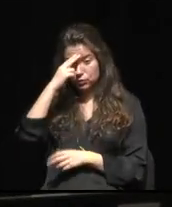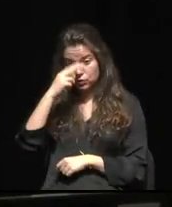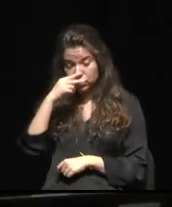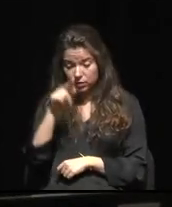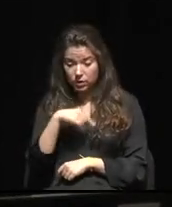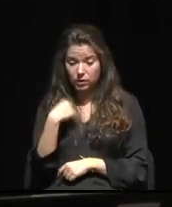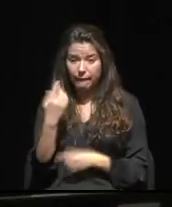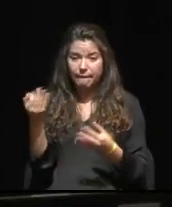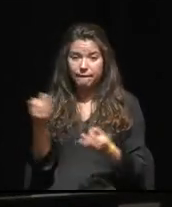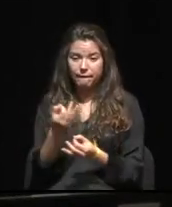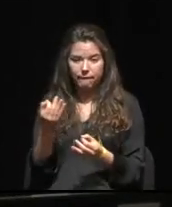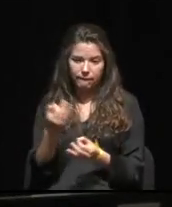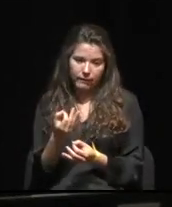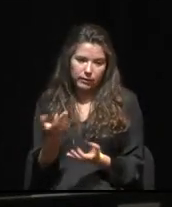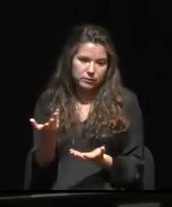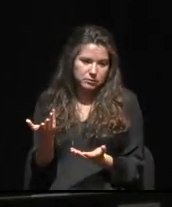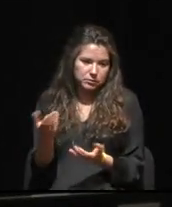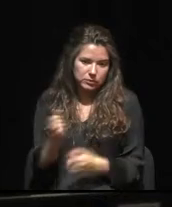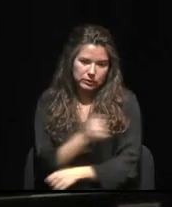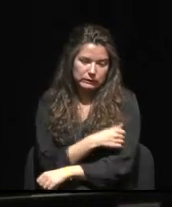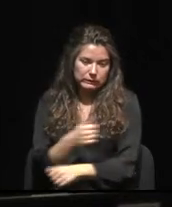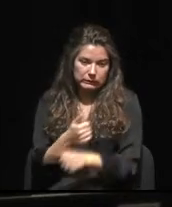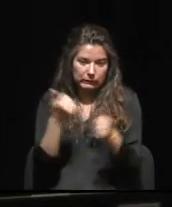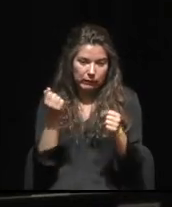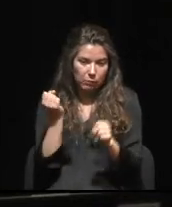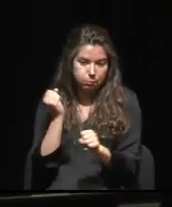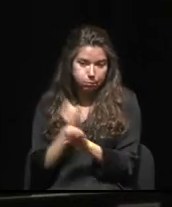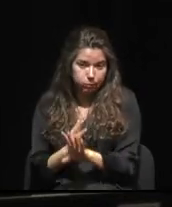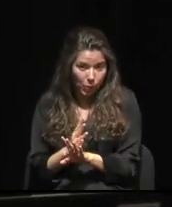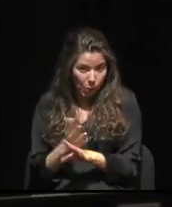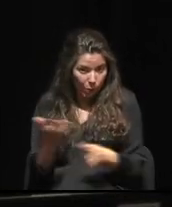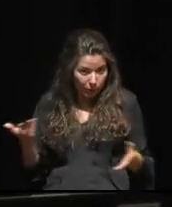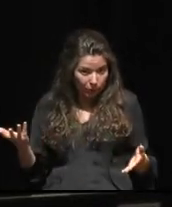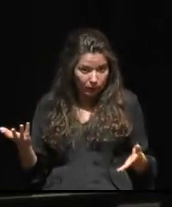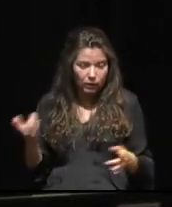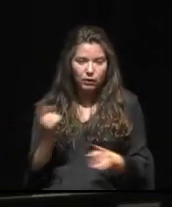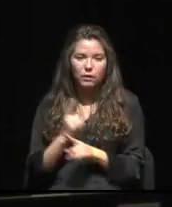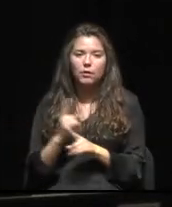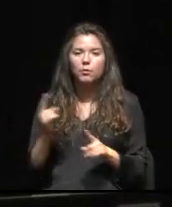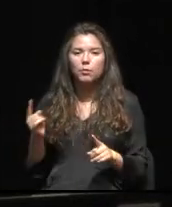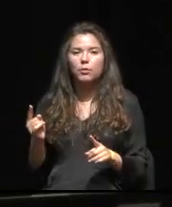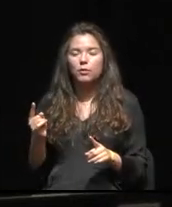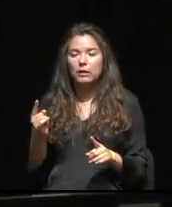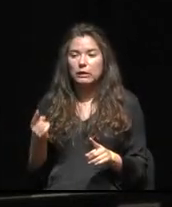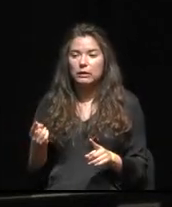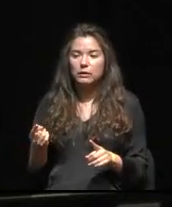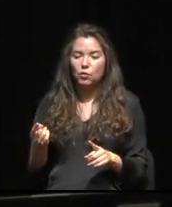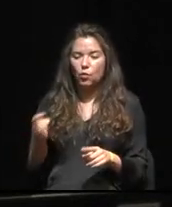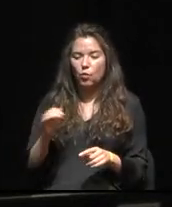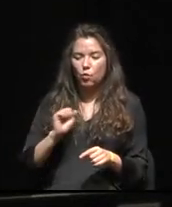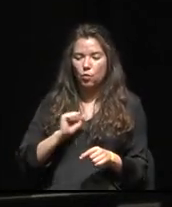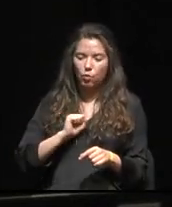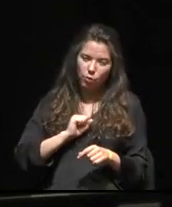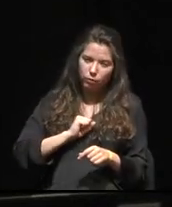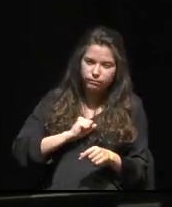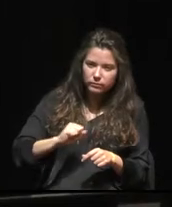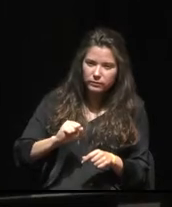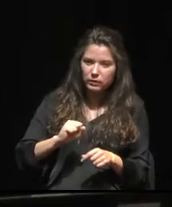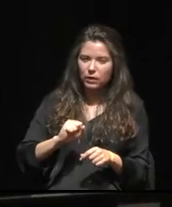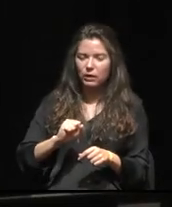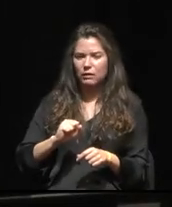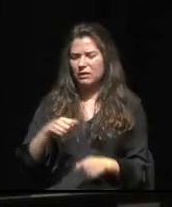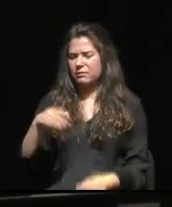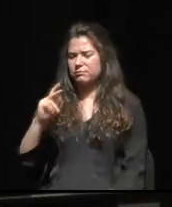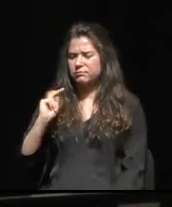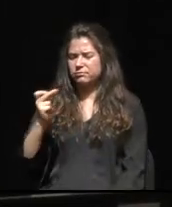facto nós devemos viver noutra cidade porque eh aquilo que tem foi o ataque que existe